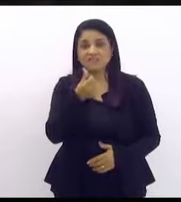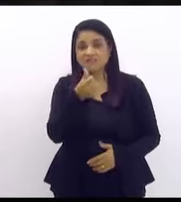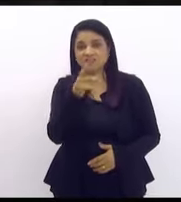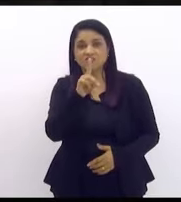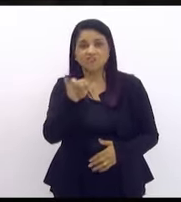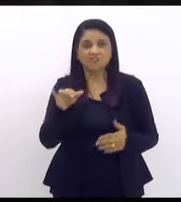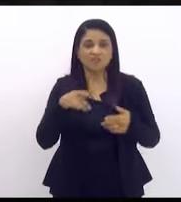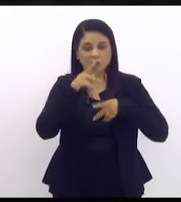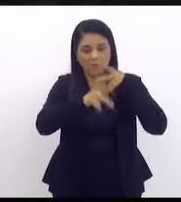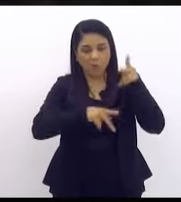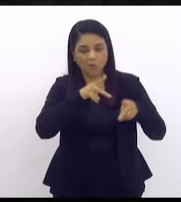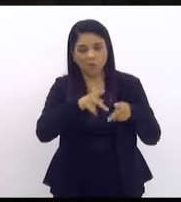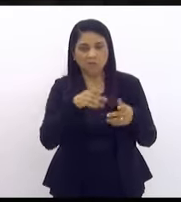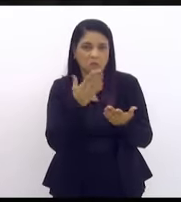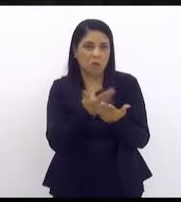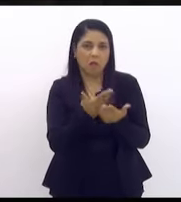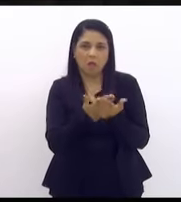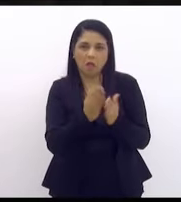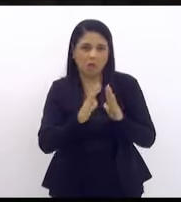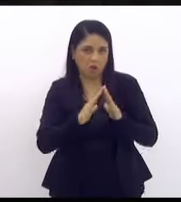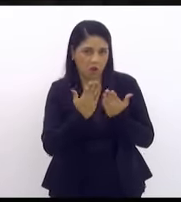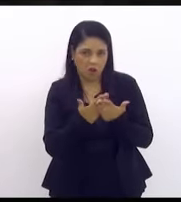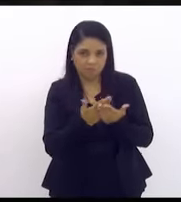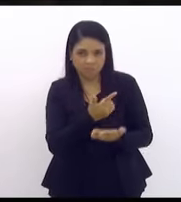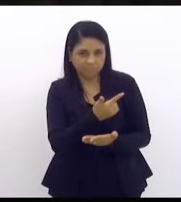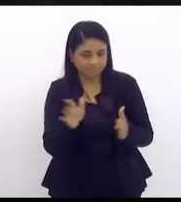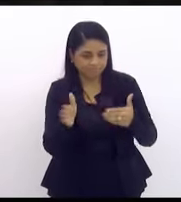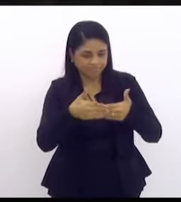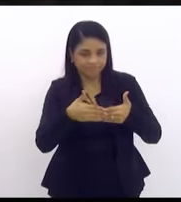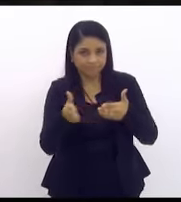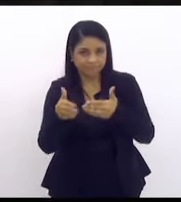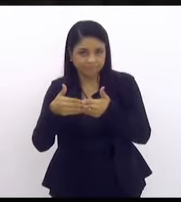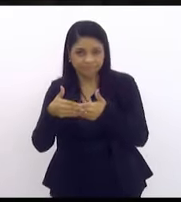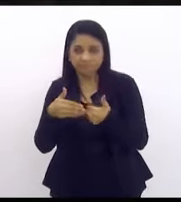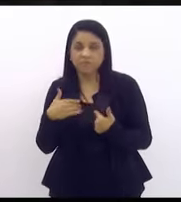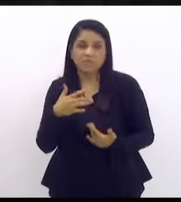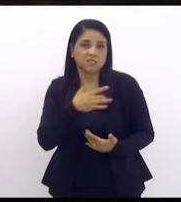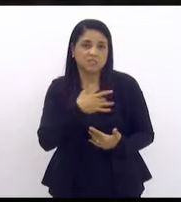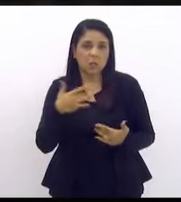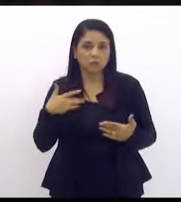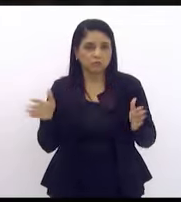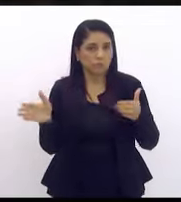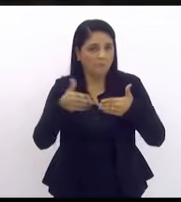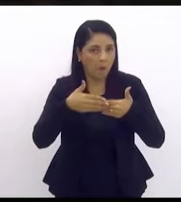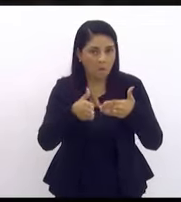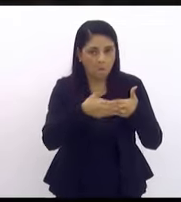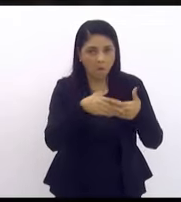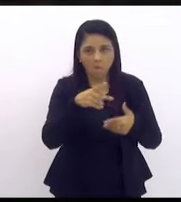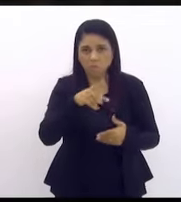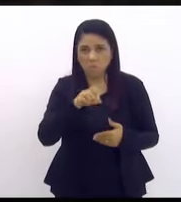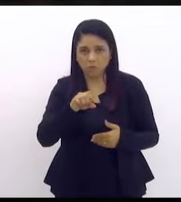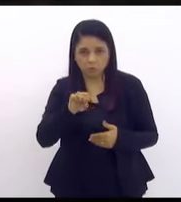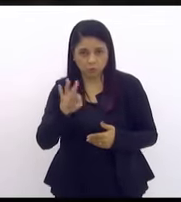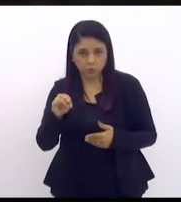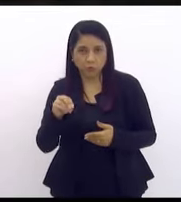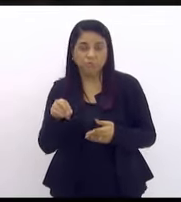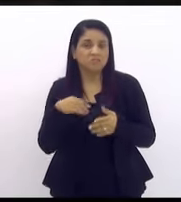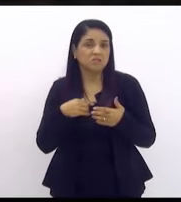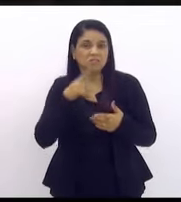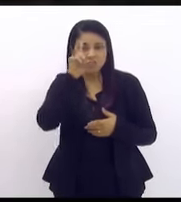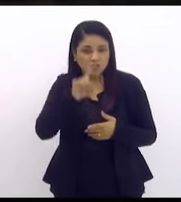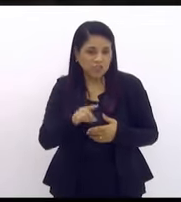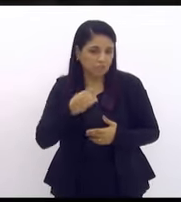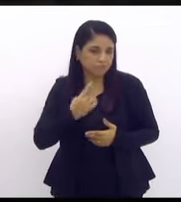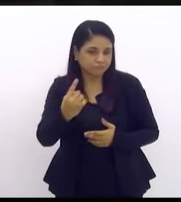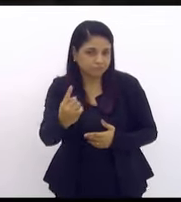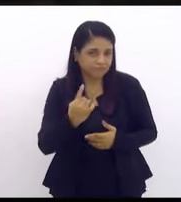população sem aula, sem acessar serviços de saúde, sem acessar, sem ter o seu direito de ir e